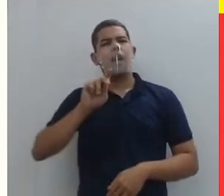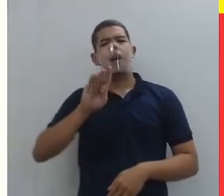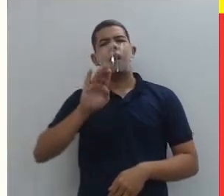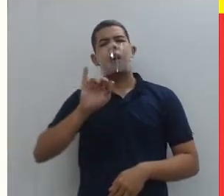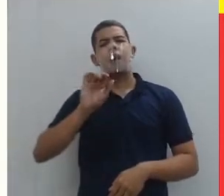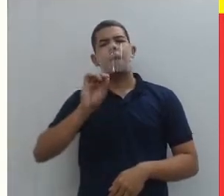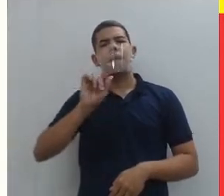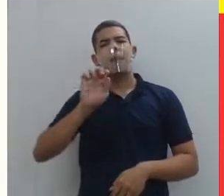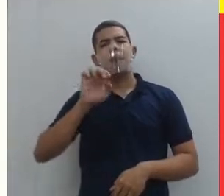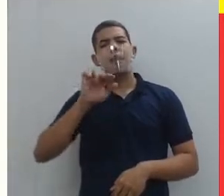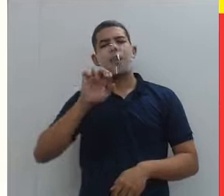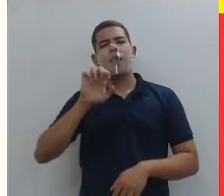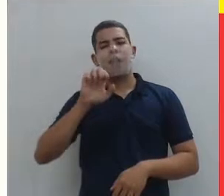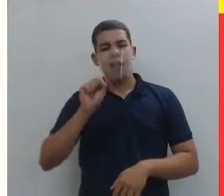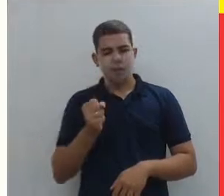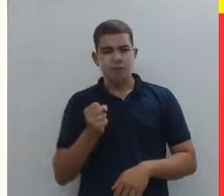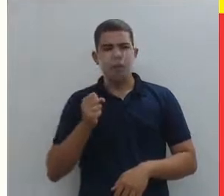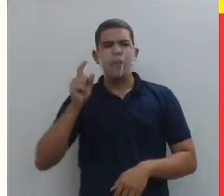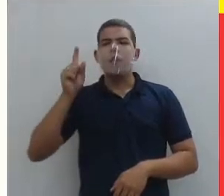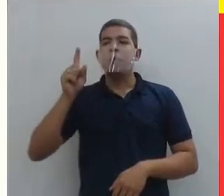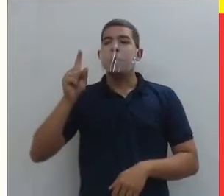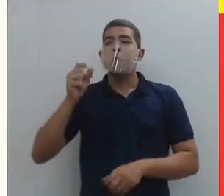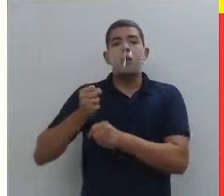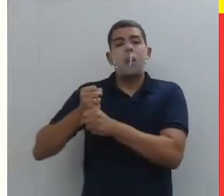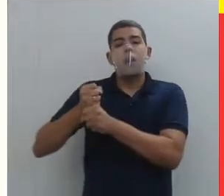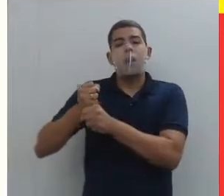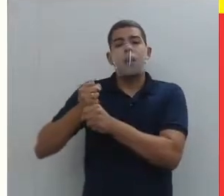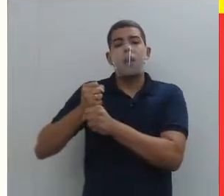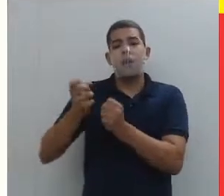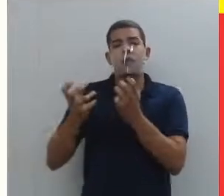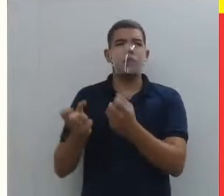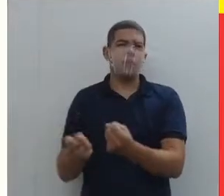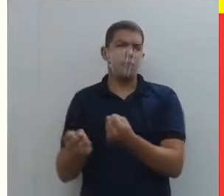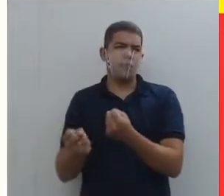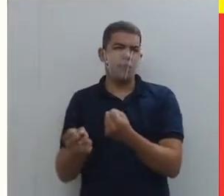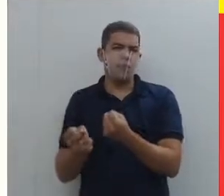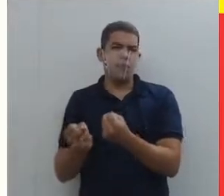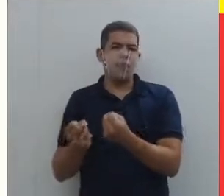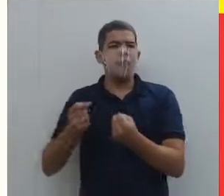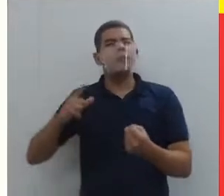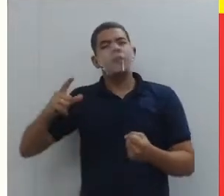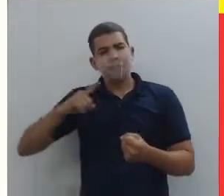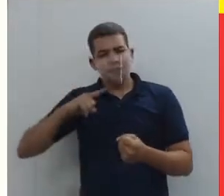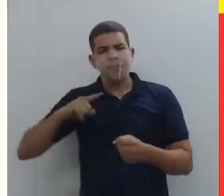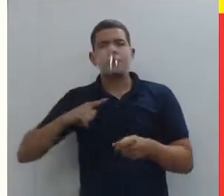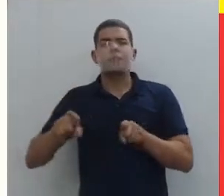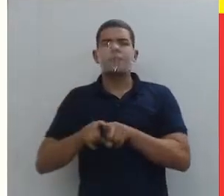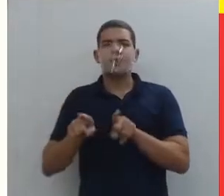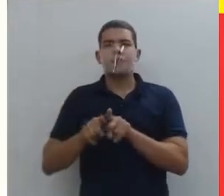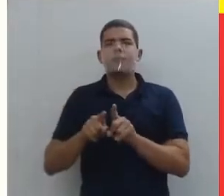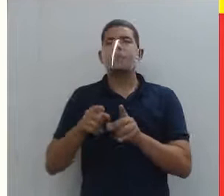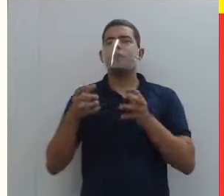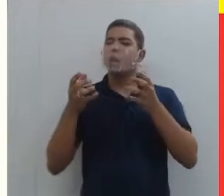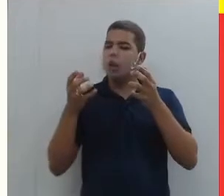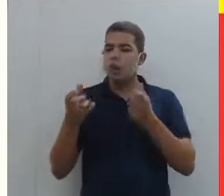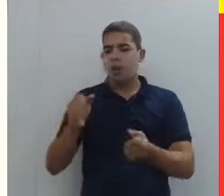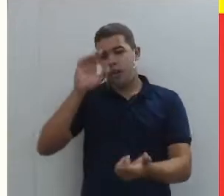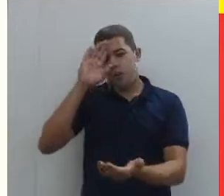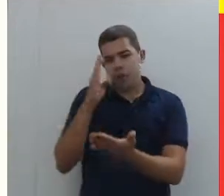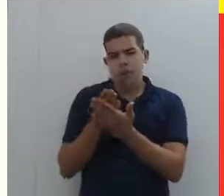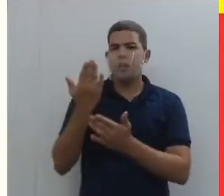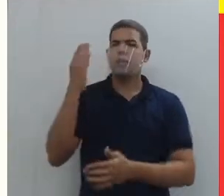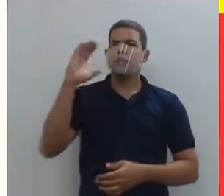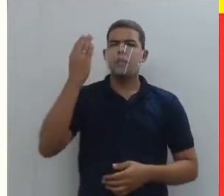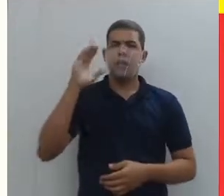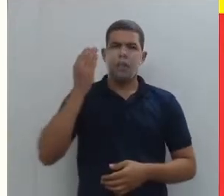que durante muitos anos foi aceita, durante bastante tempo ela foi acreditada por muitos cientistas,